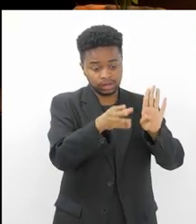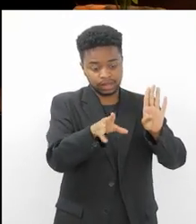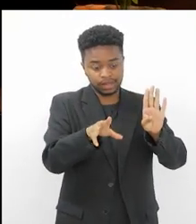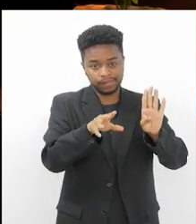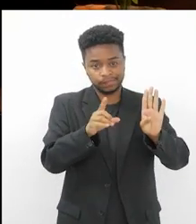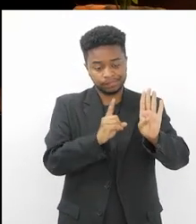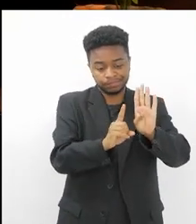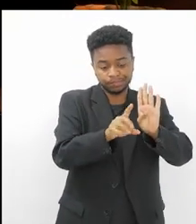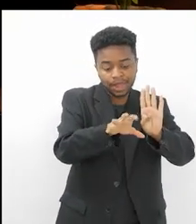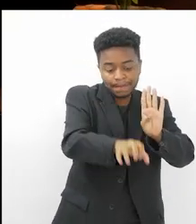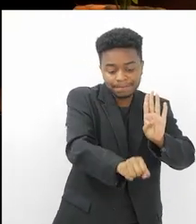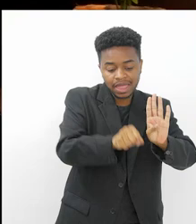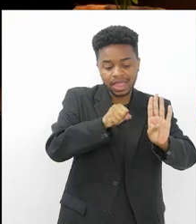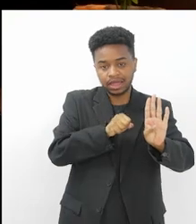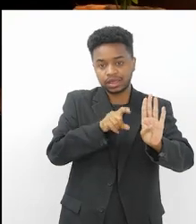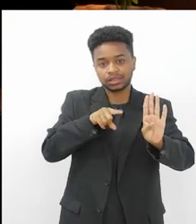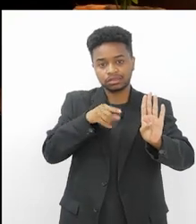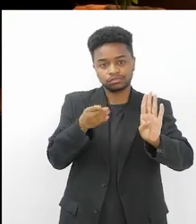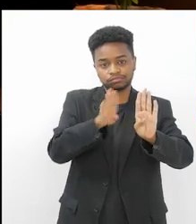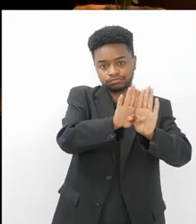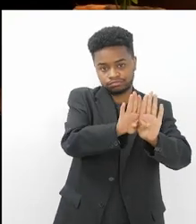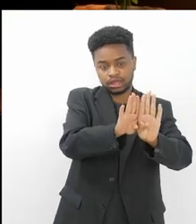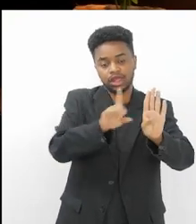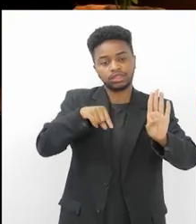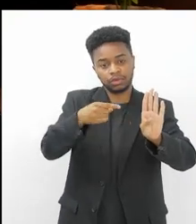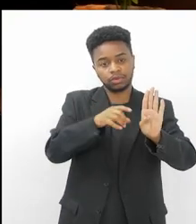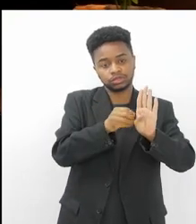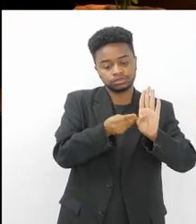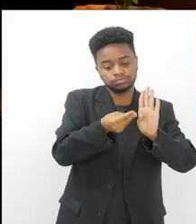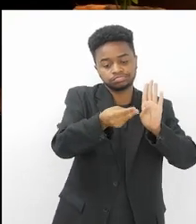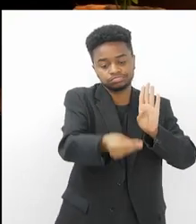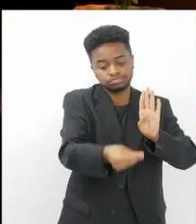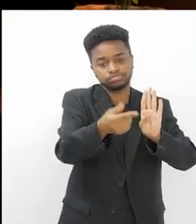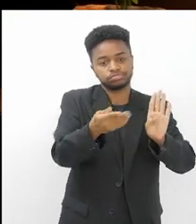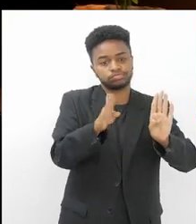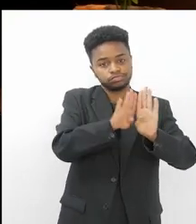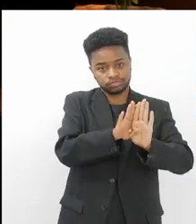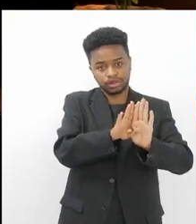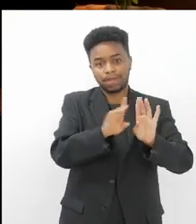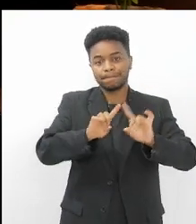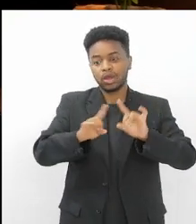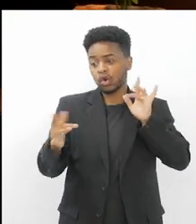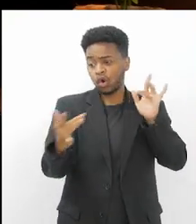o prato vazio, e ele não tem contato com ninguém.